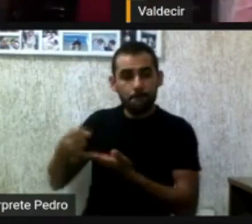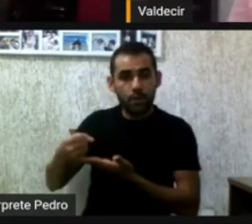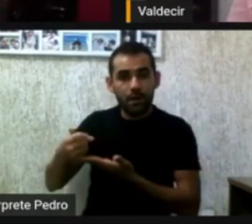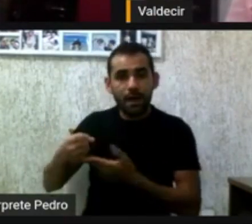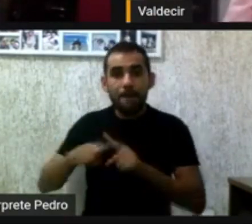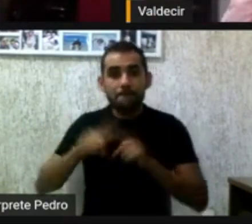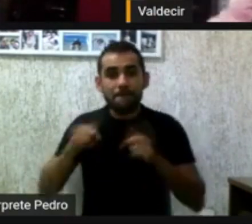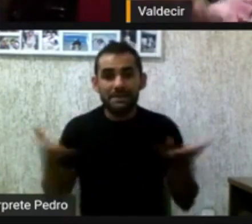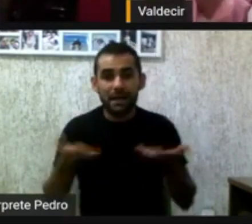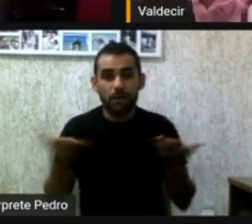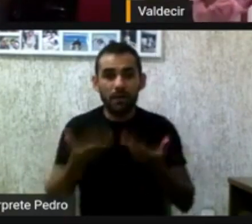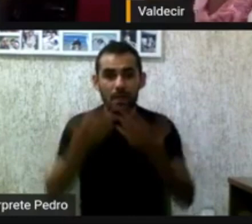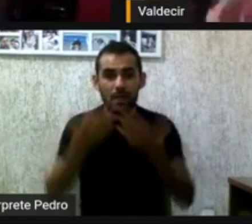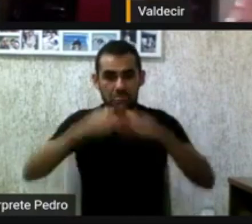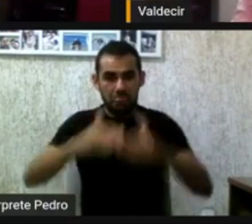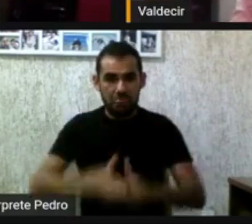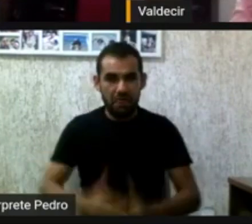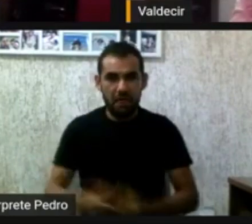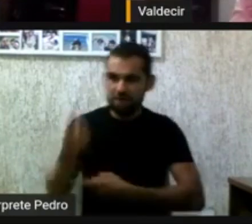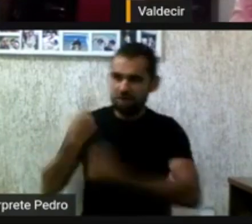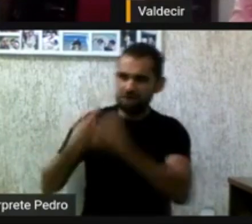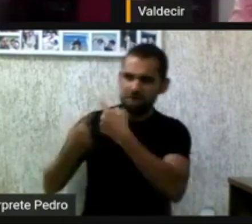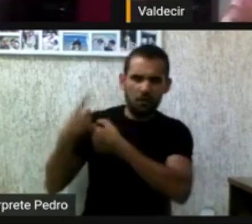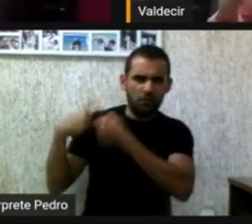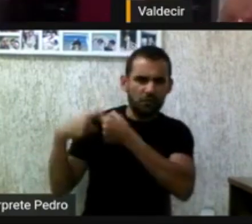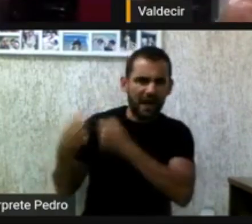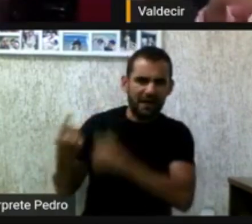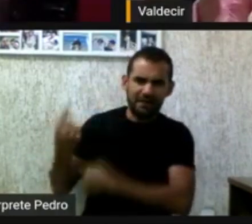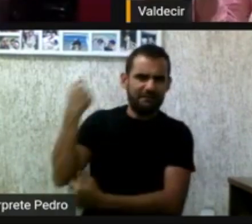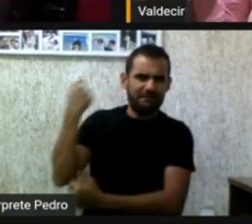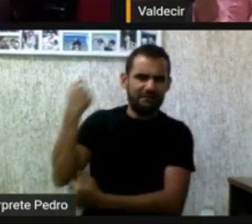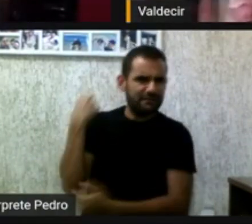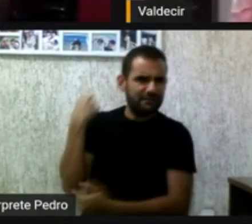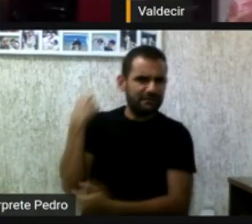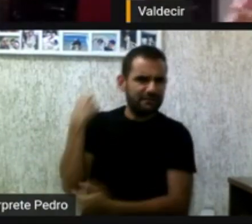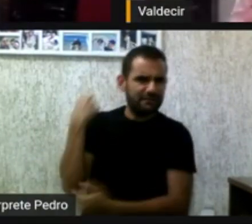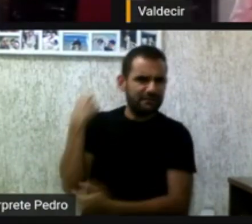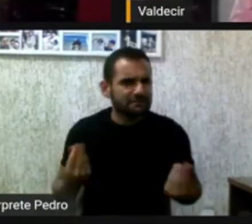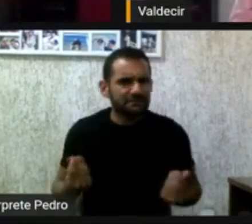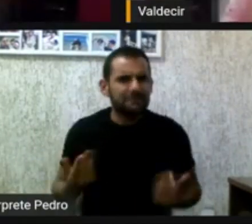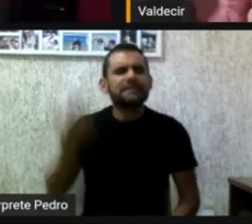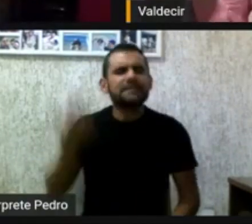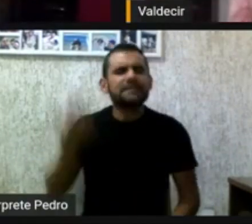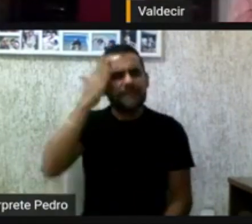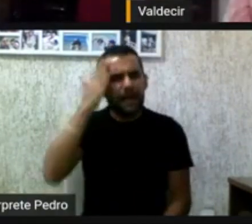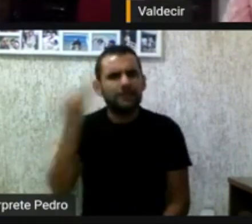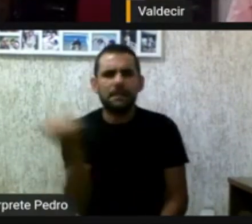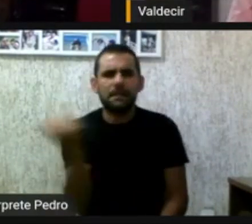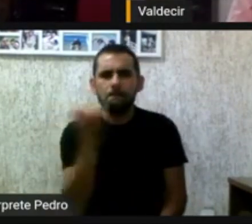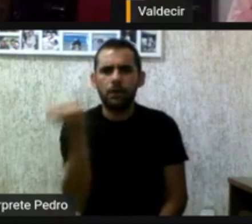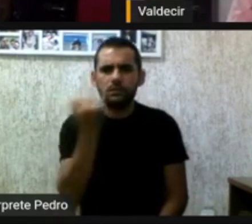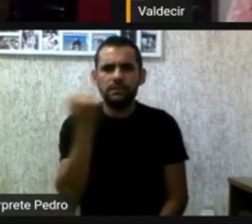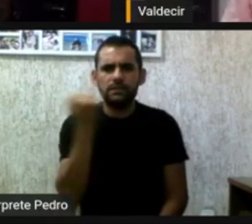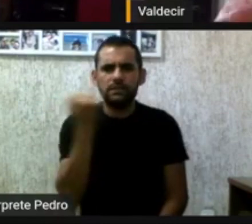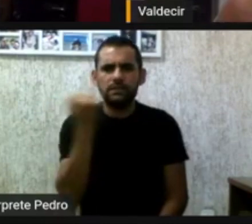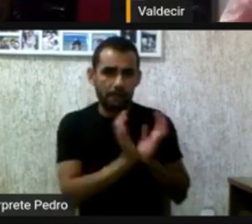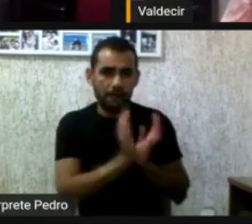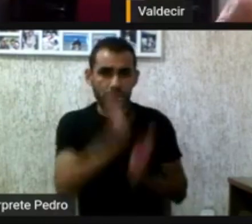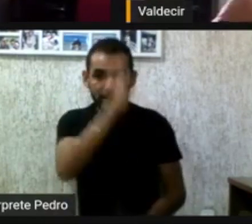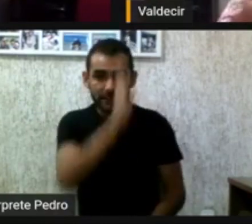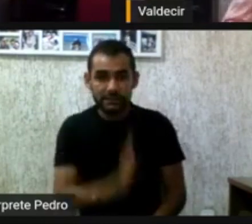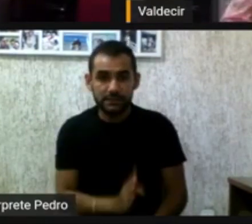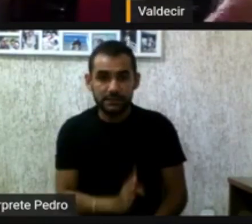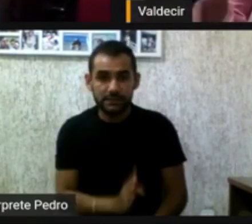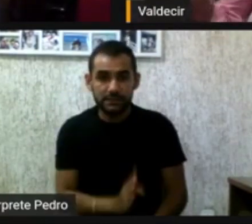agora querem acabar, querem ter um retrocesso. Nós sabemos a importância das APAES do Brasil, da APAES de São João del Rei, mas